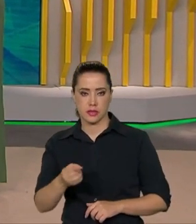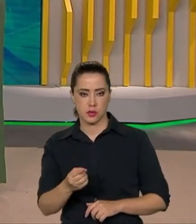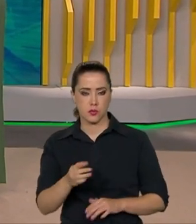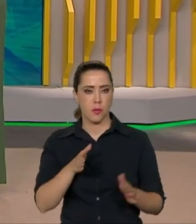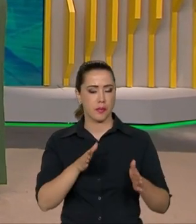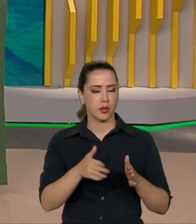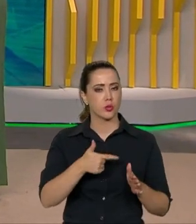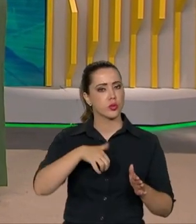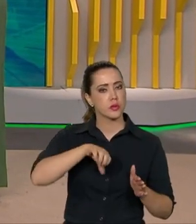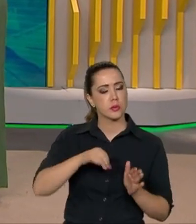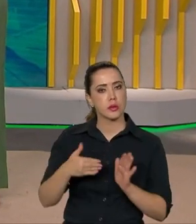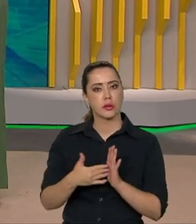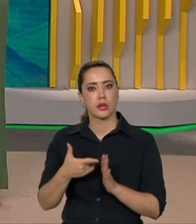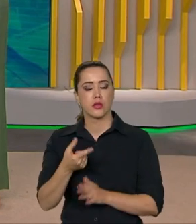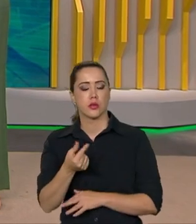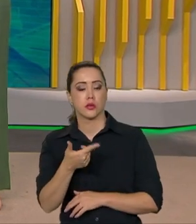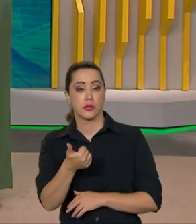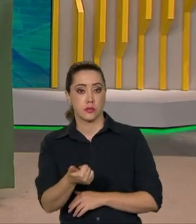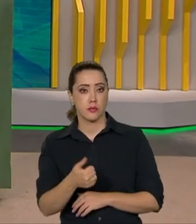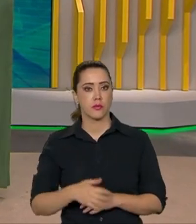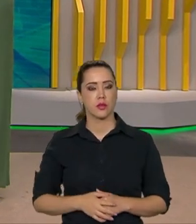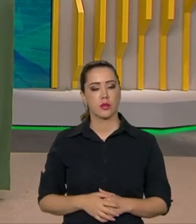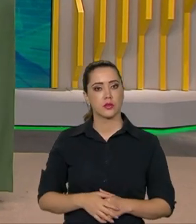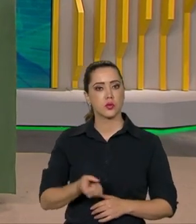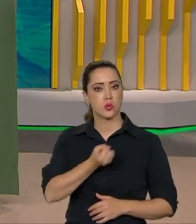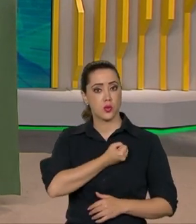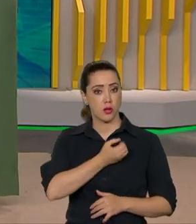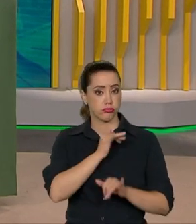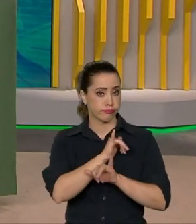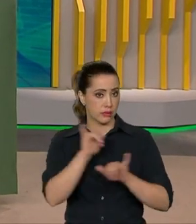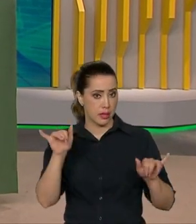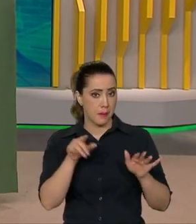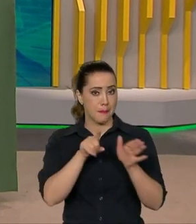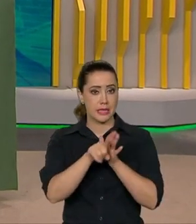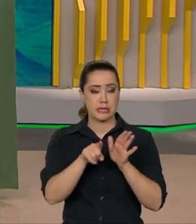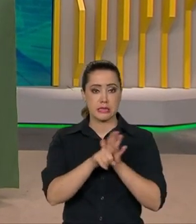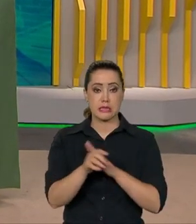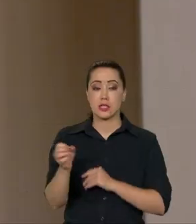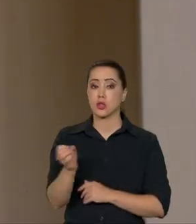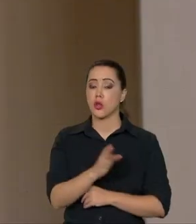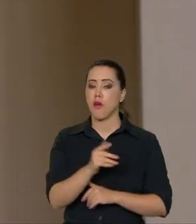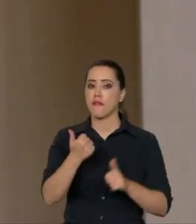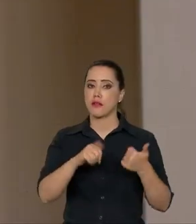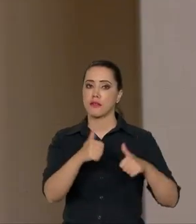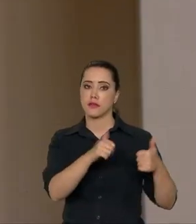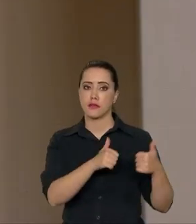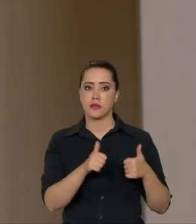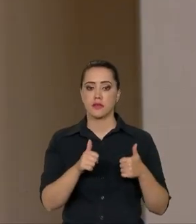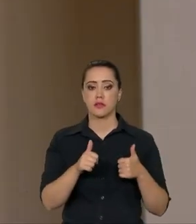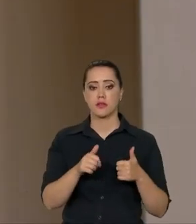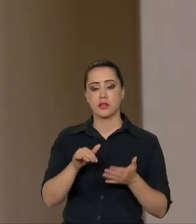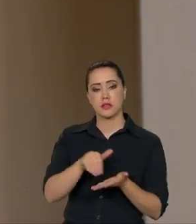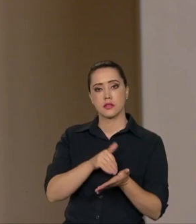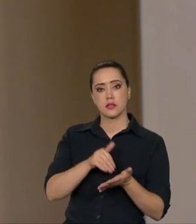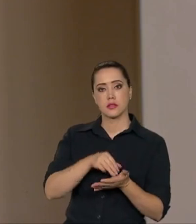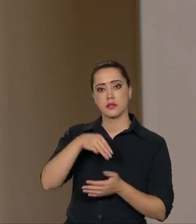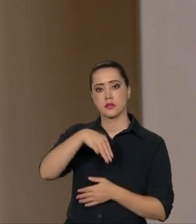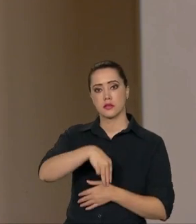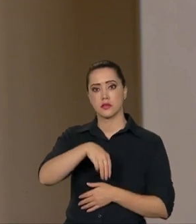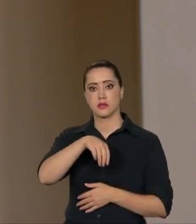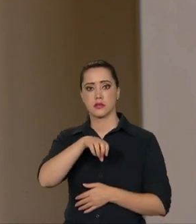entre 2019 e 2021. Os dados são da pesquisa inédita Estatísticas dos